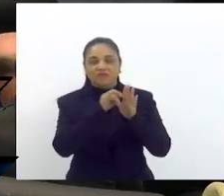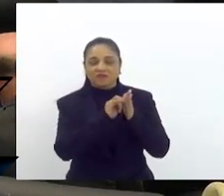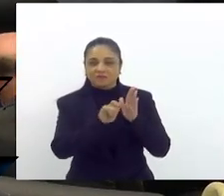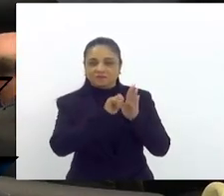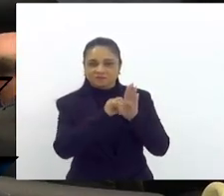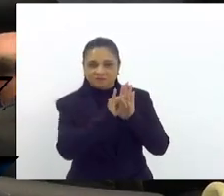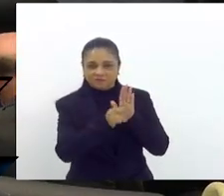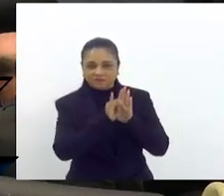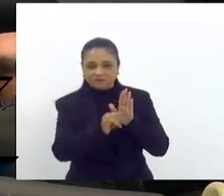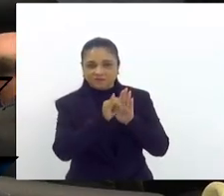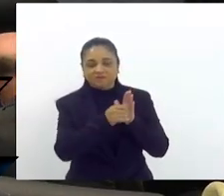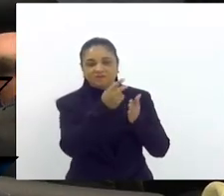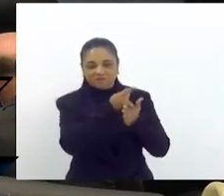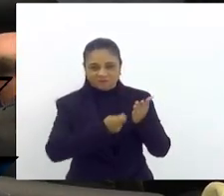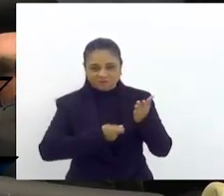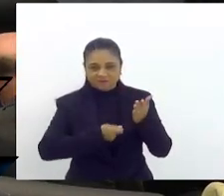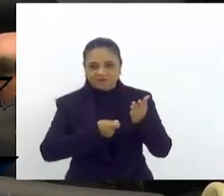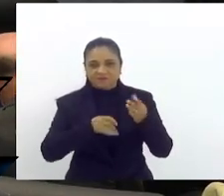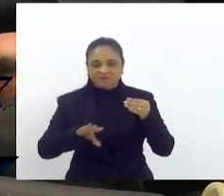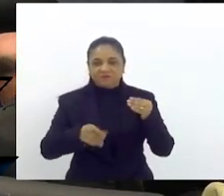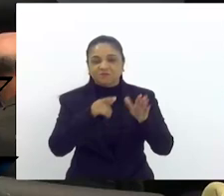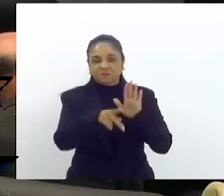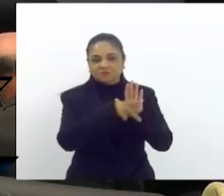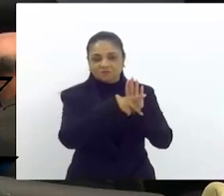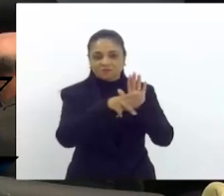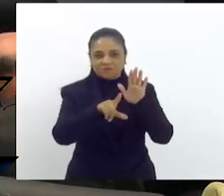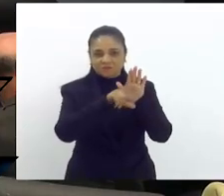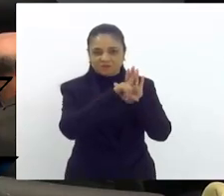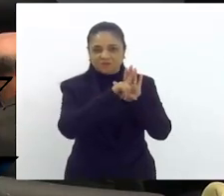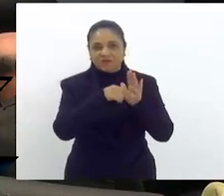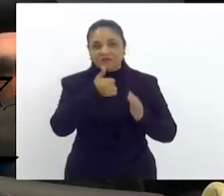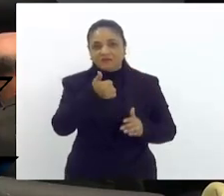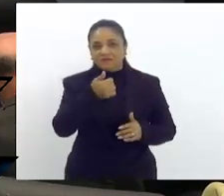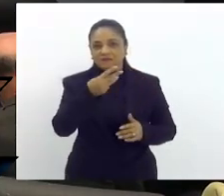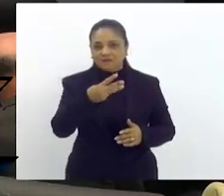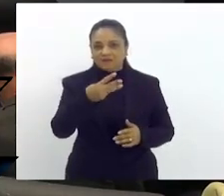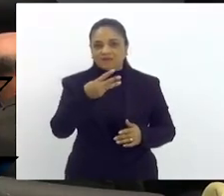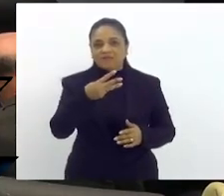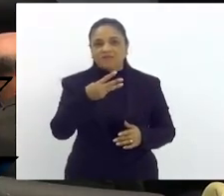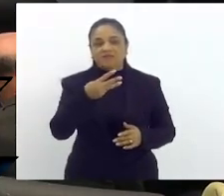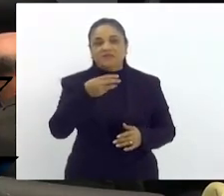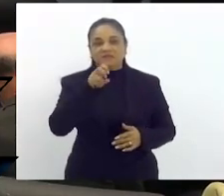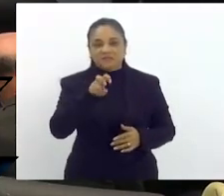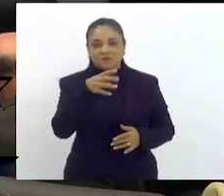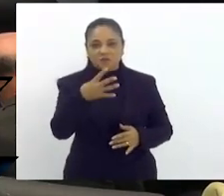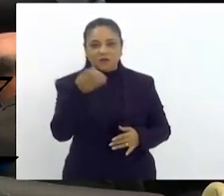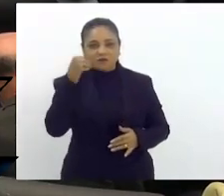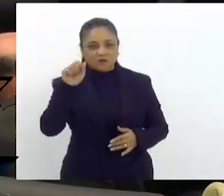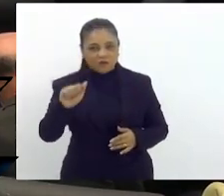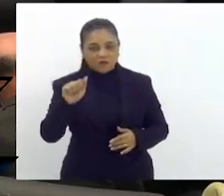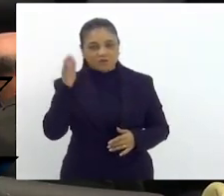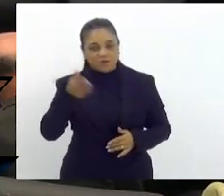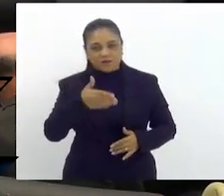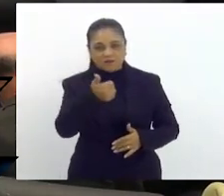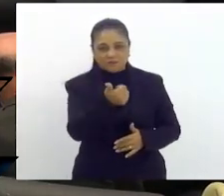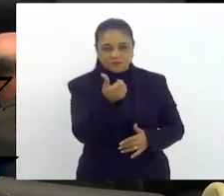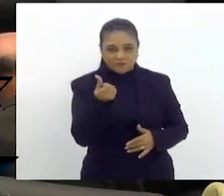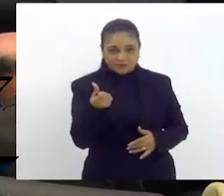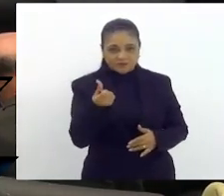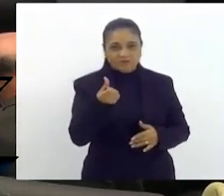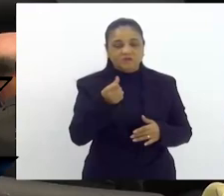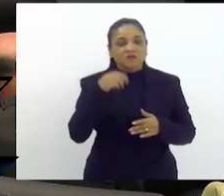do vencida assim emendada projeto de lei número 1354 a 2016 de autoria dos deputados